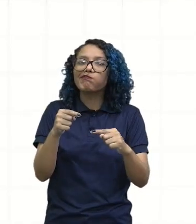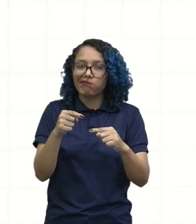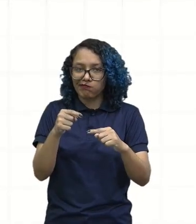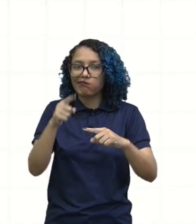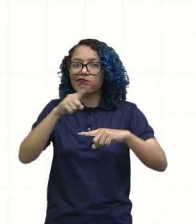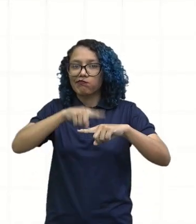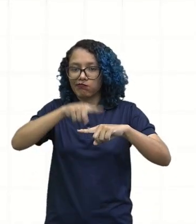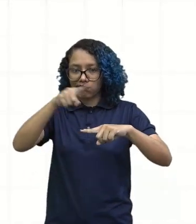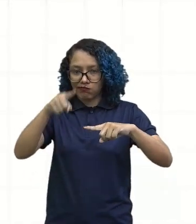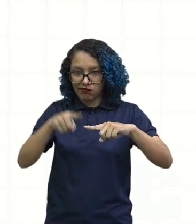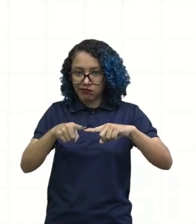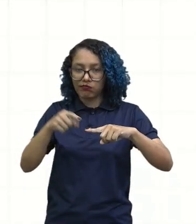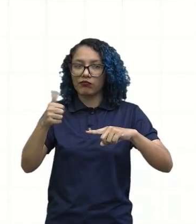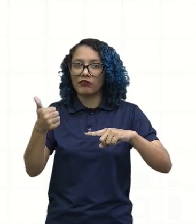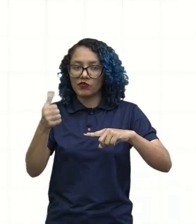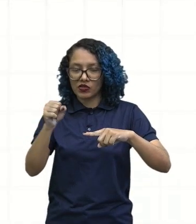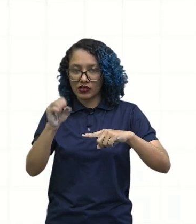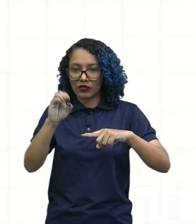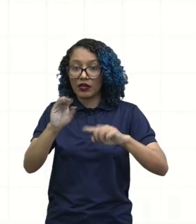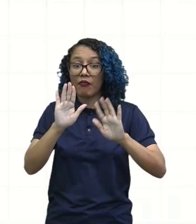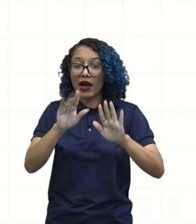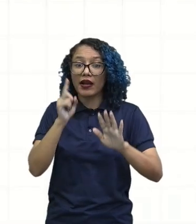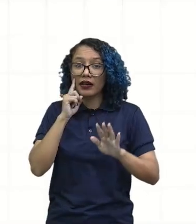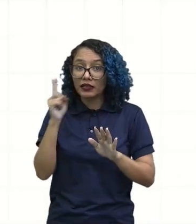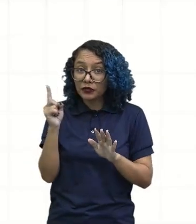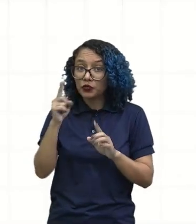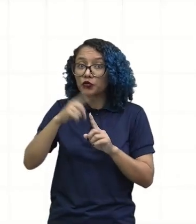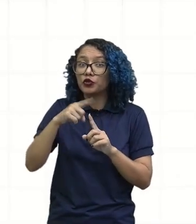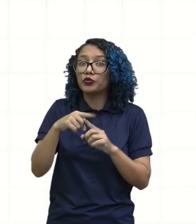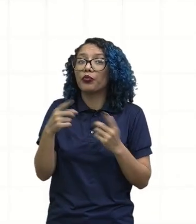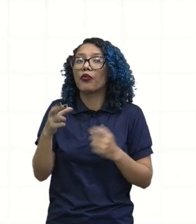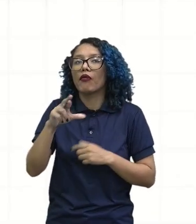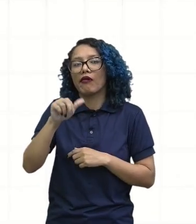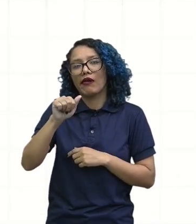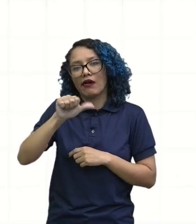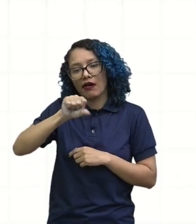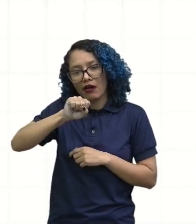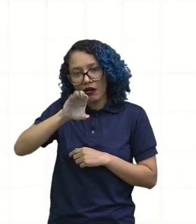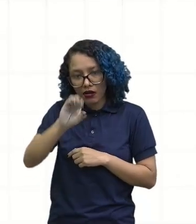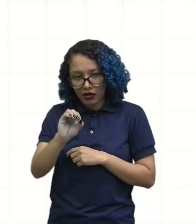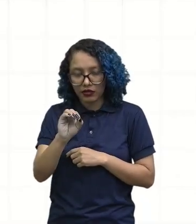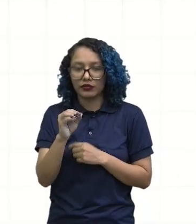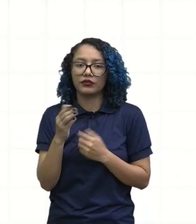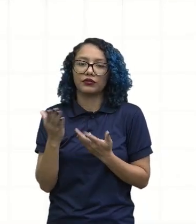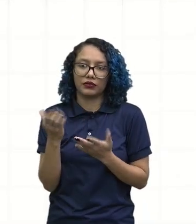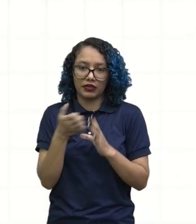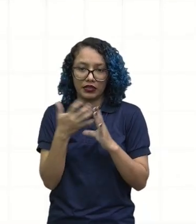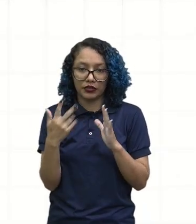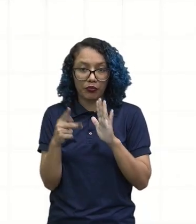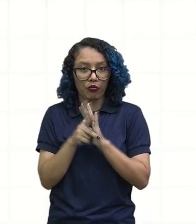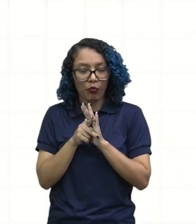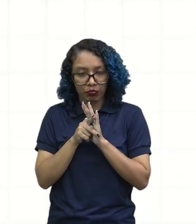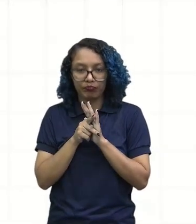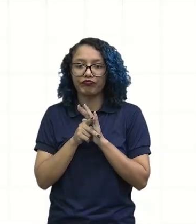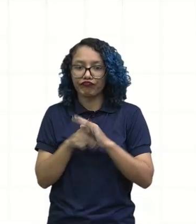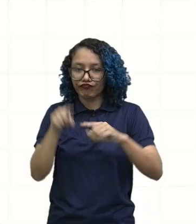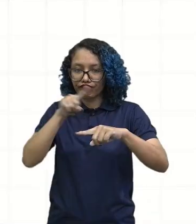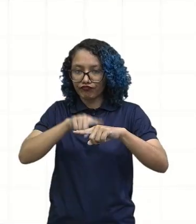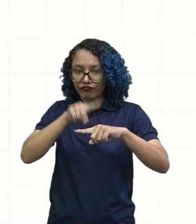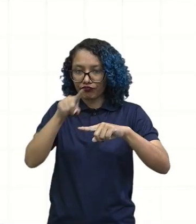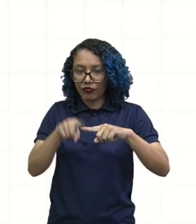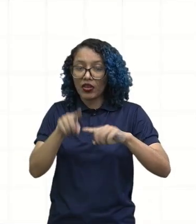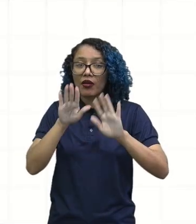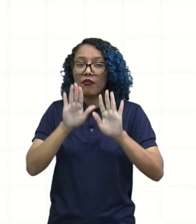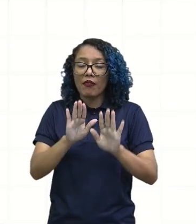Ó, estamos falando aqui de ângulo raso, tá bom? Então, essa é a característica de um ângulo raso, certo? Mas tem